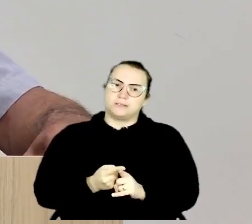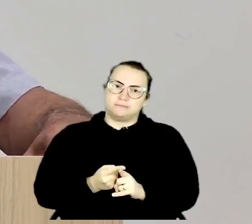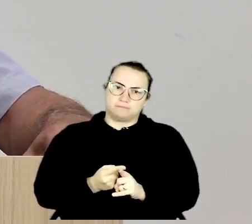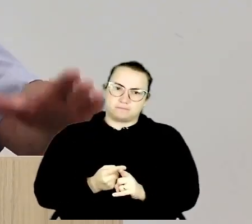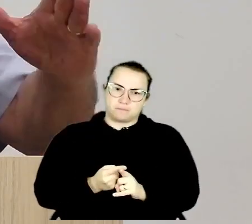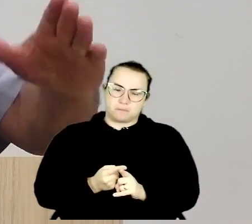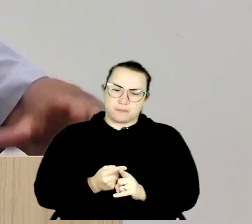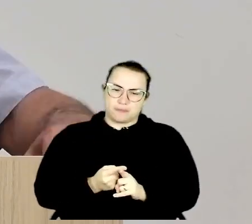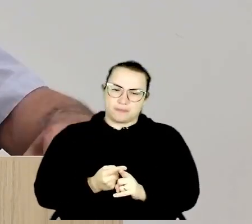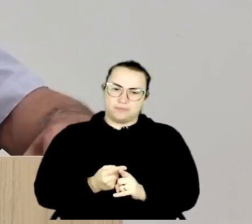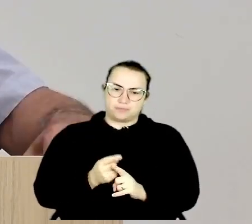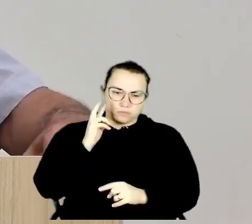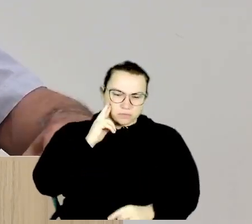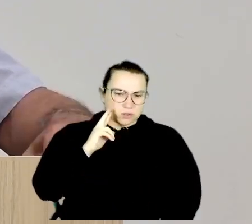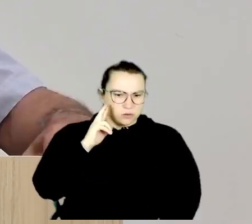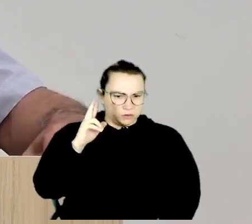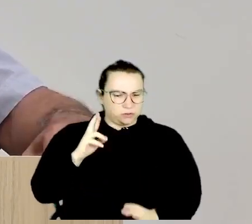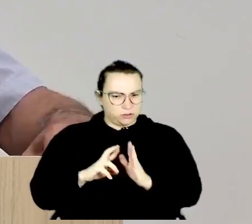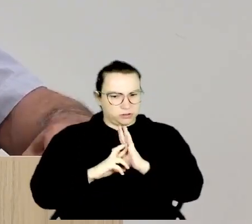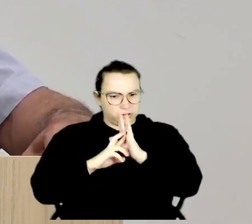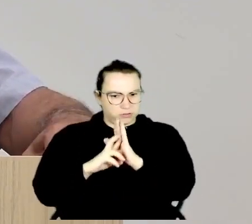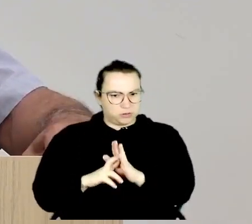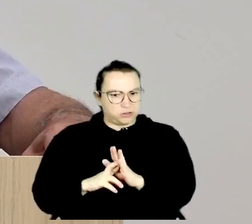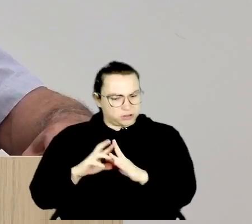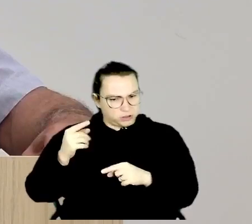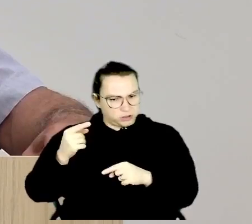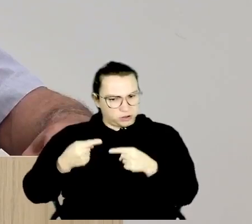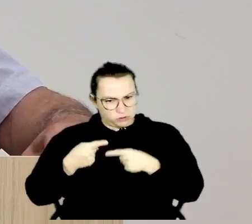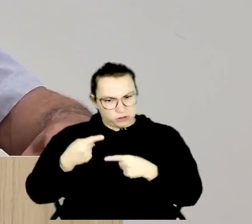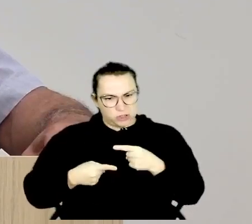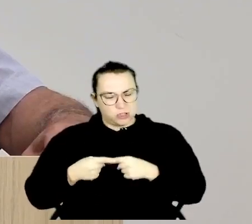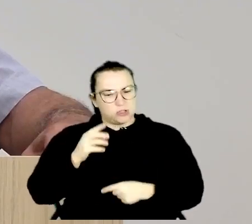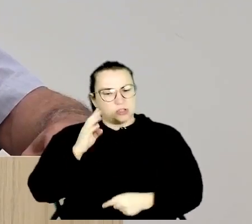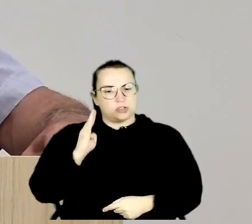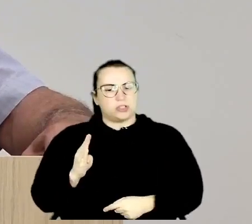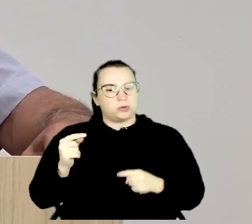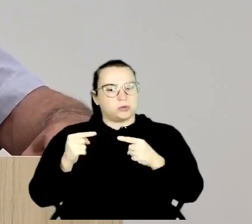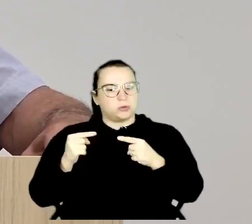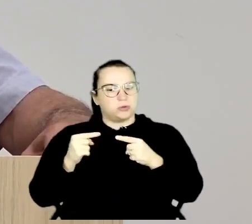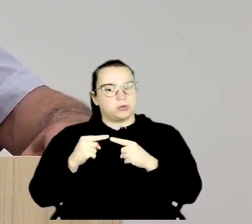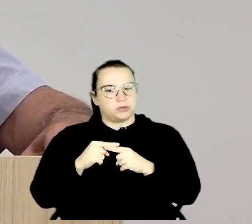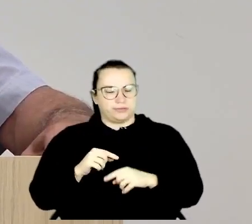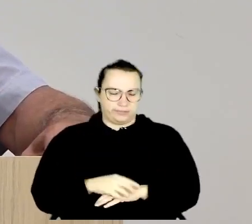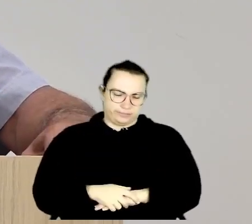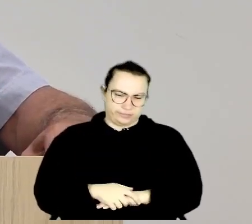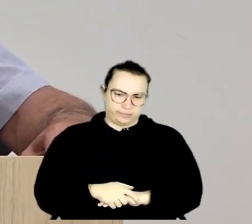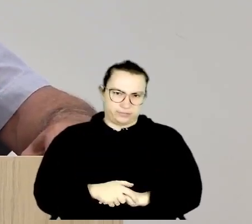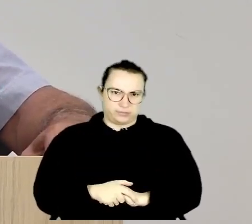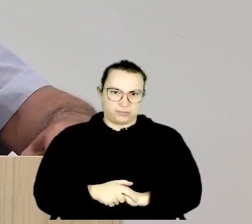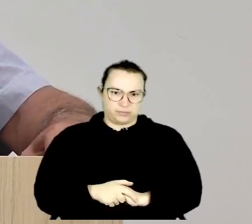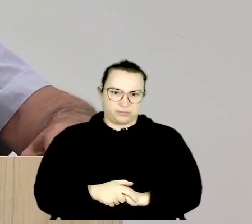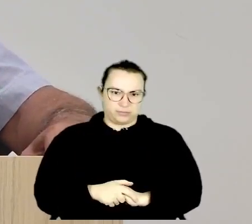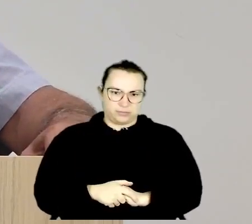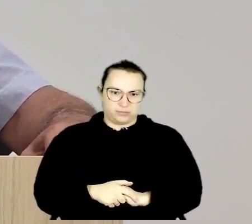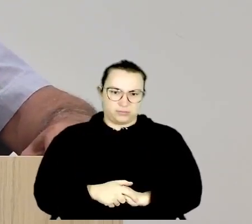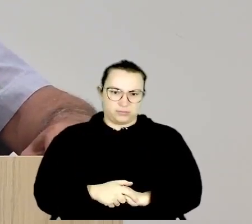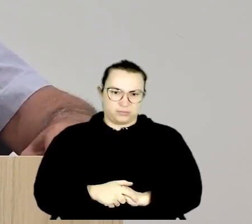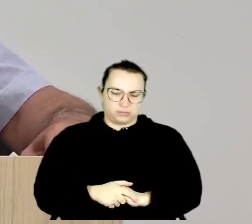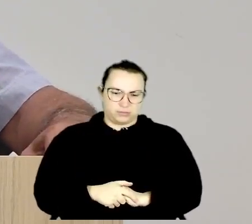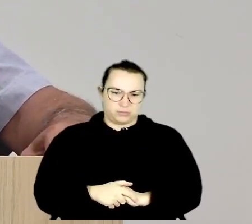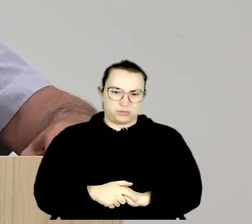o senhor um representante político diretamente ligado ao nosso distrito. E quando venho falar a questão dos